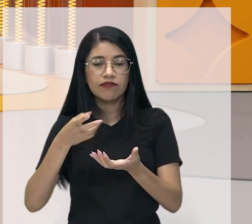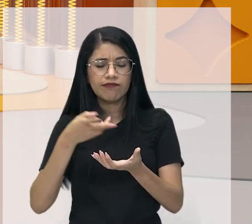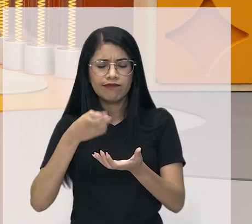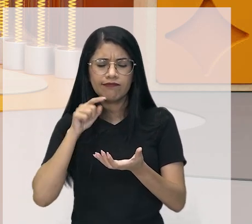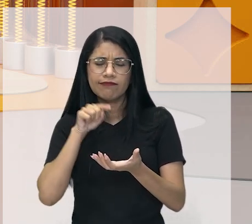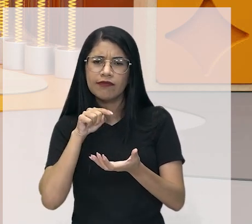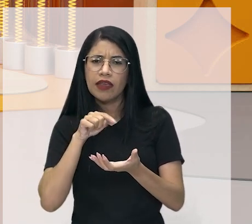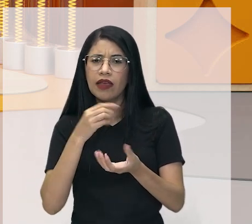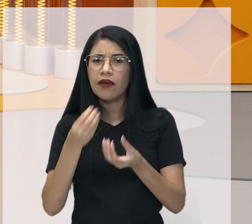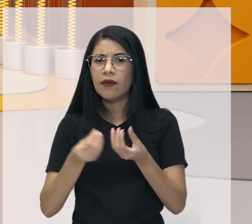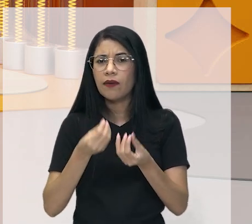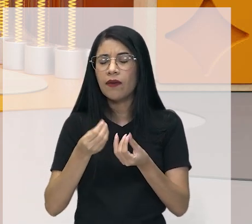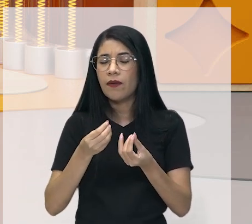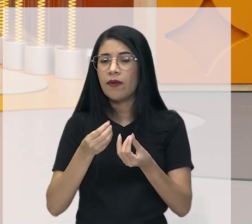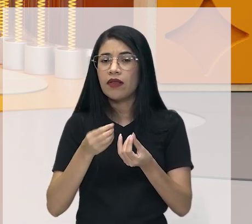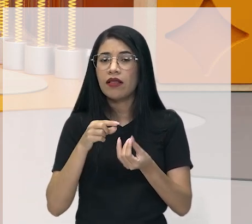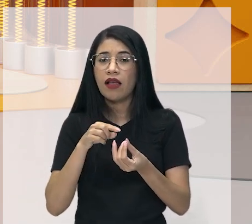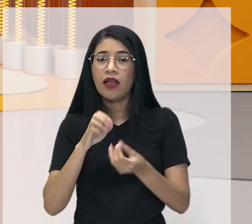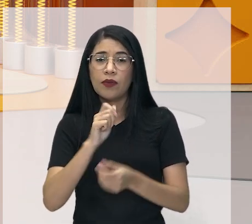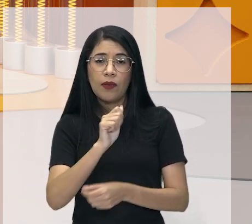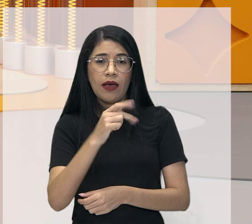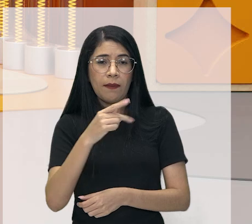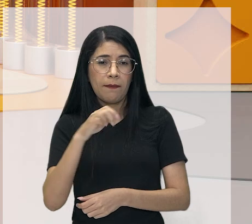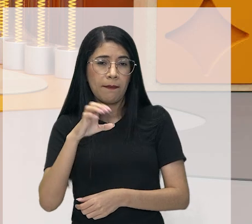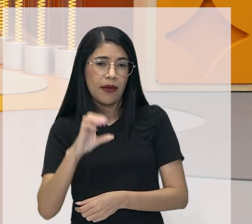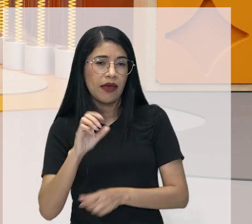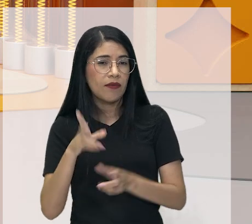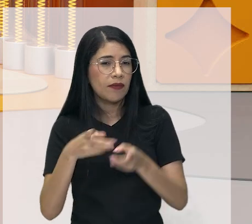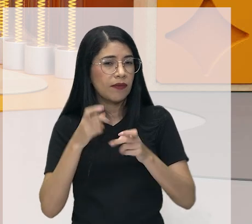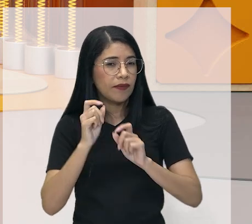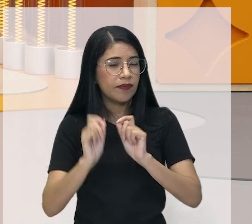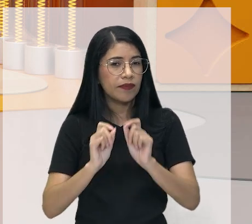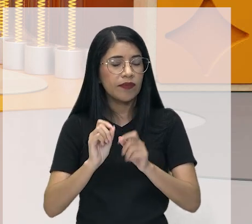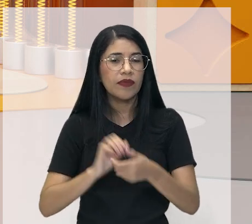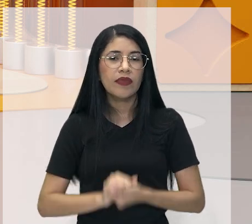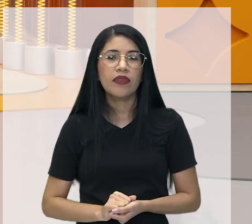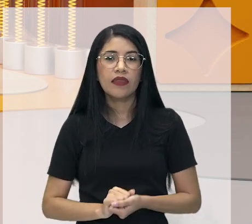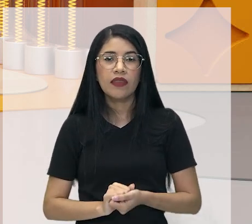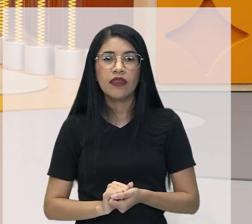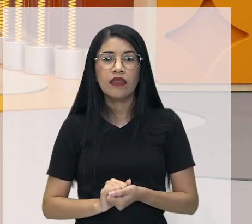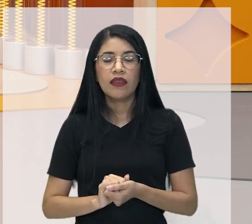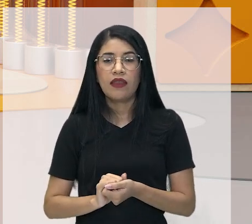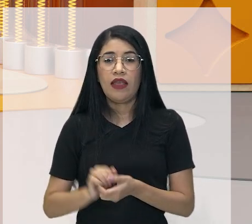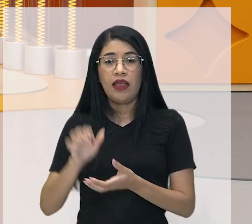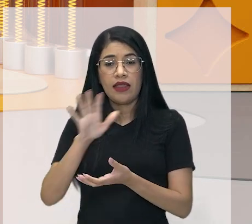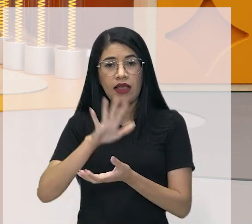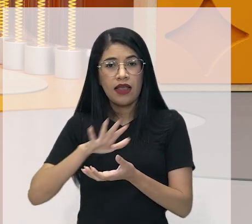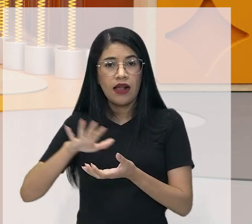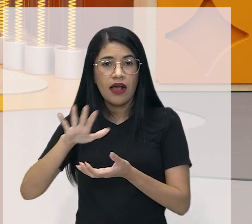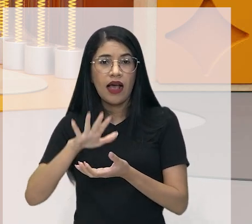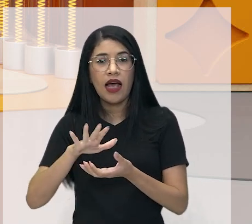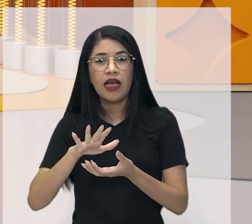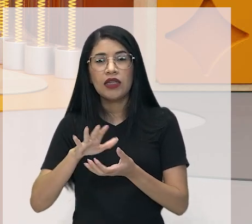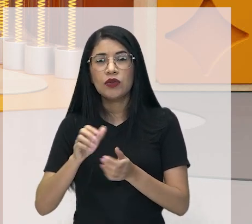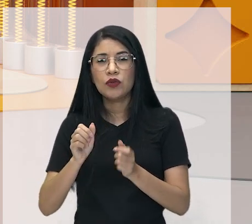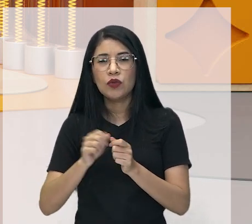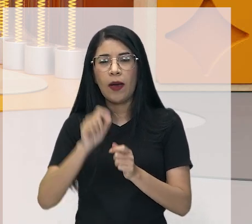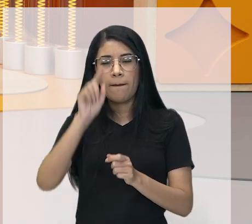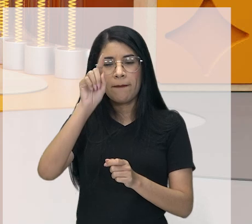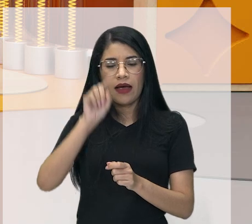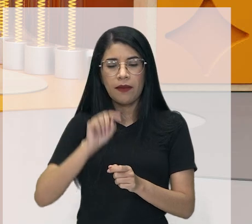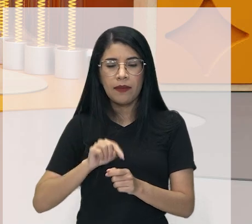ali com destaque para os países da PEC, você verá que a PEC está ali nos 4 cantos do